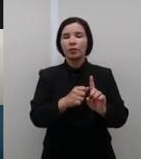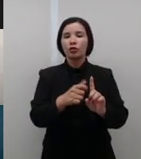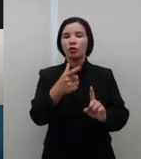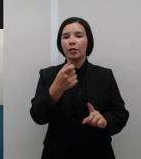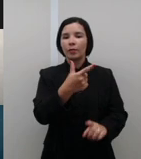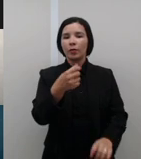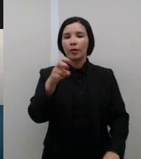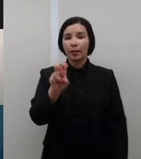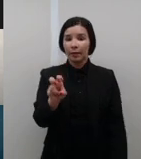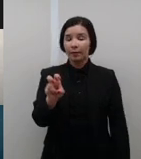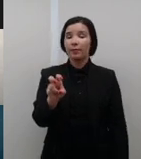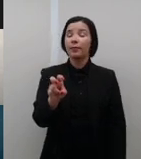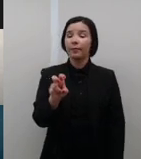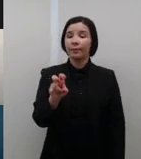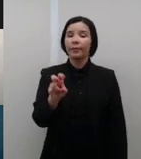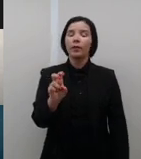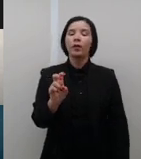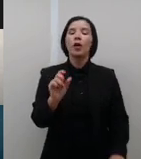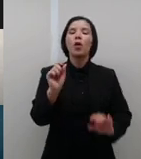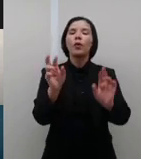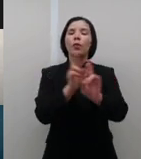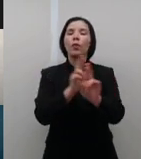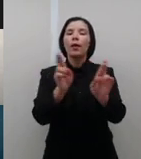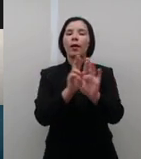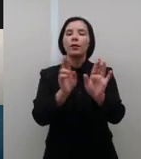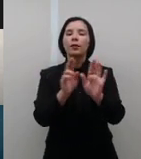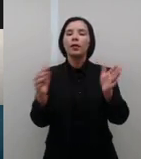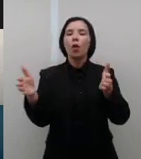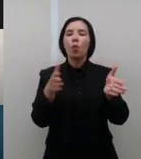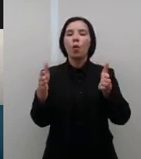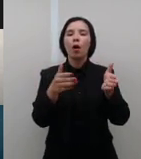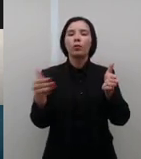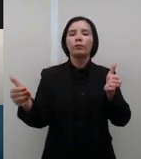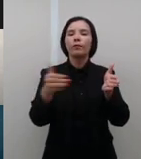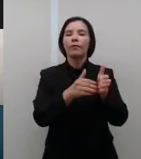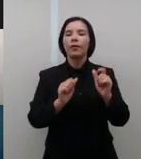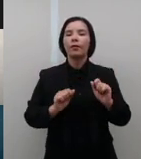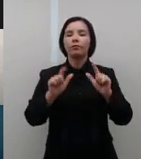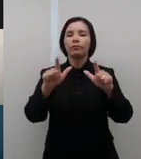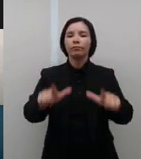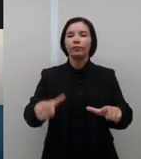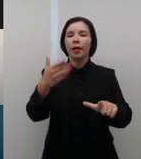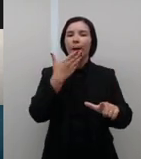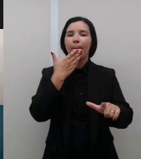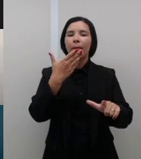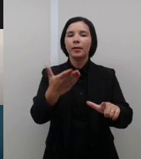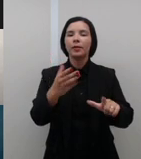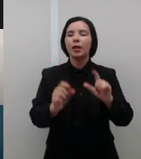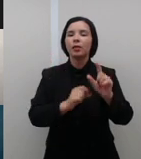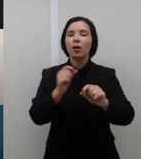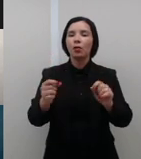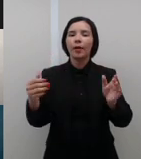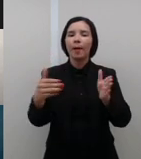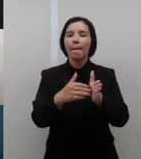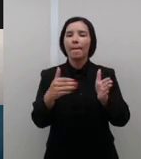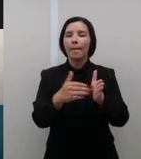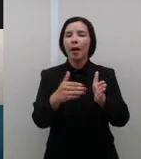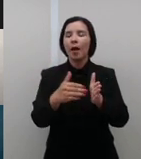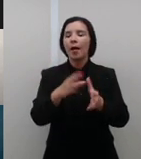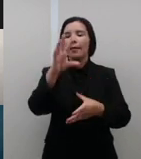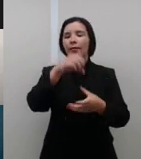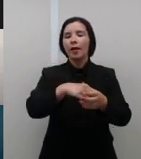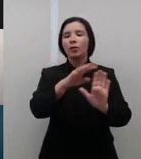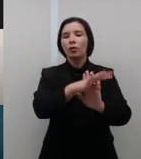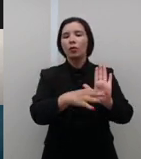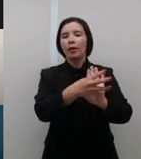omissão, com relação ao termo final para aquisição dos títulos, deve ser considerado o prazo final previsto no calendário para a entrega